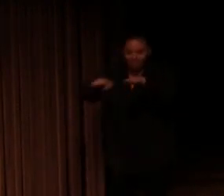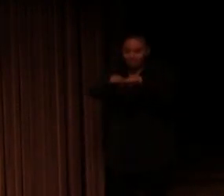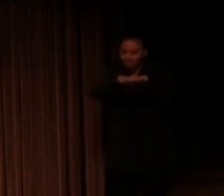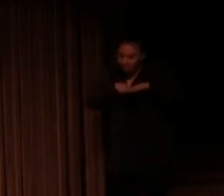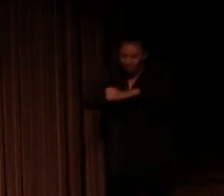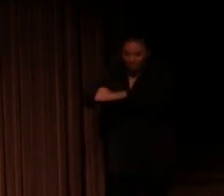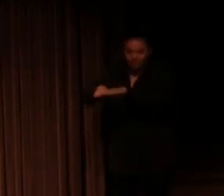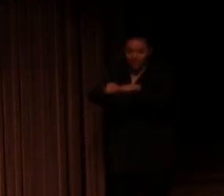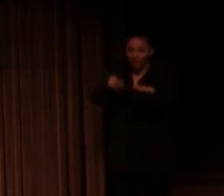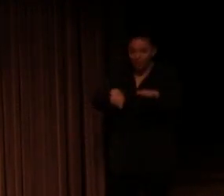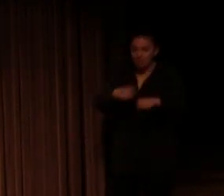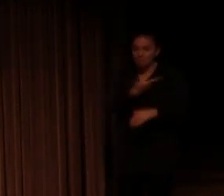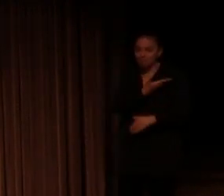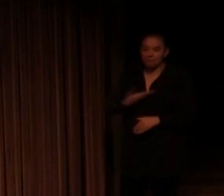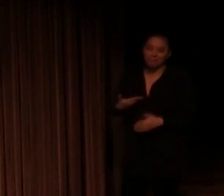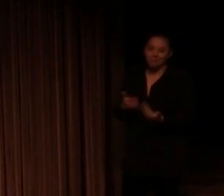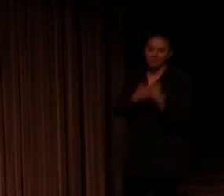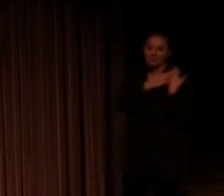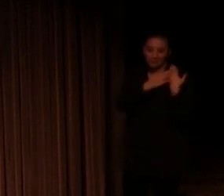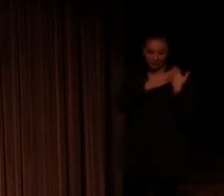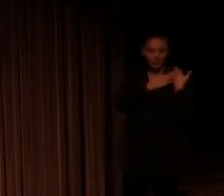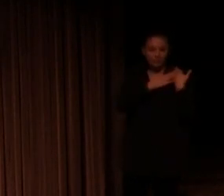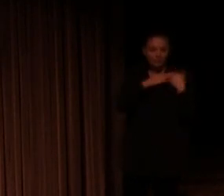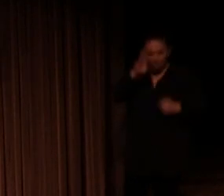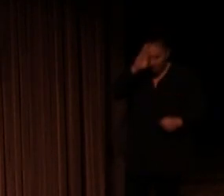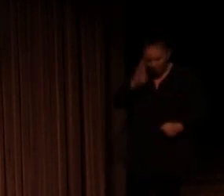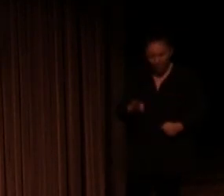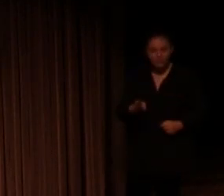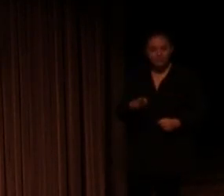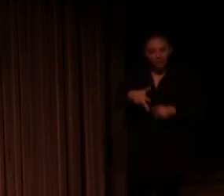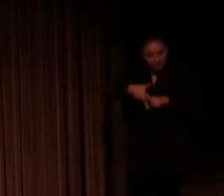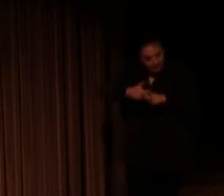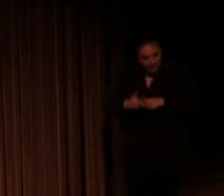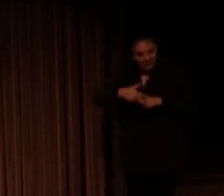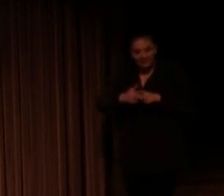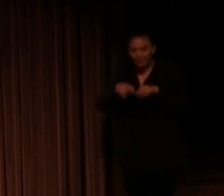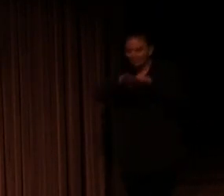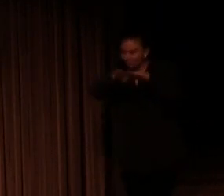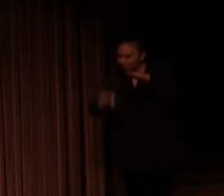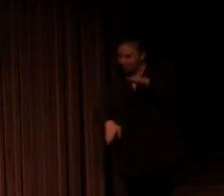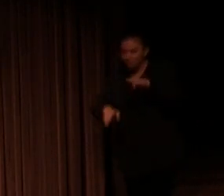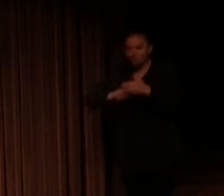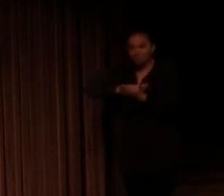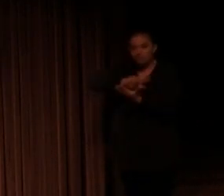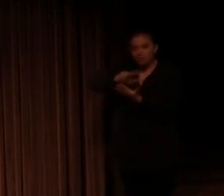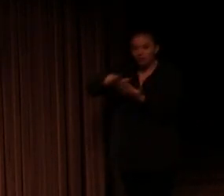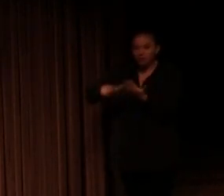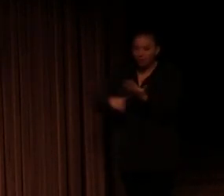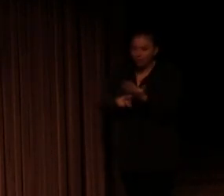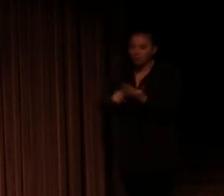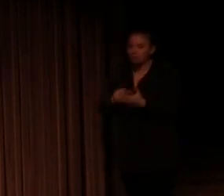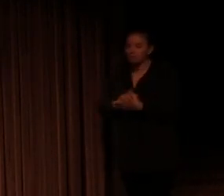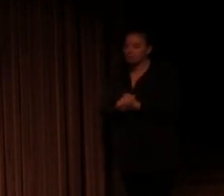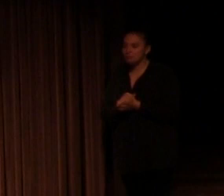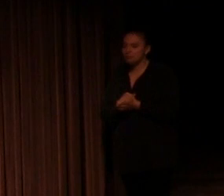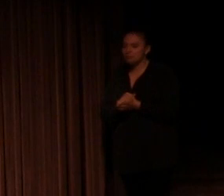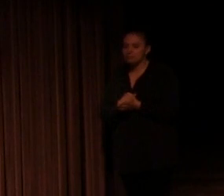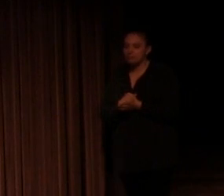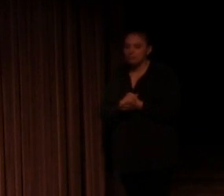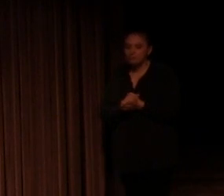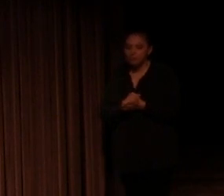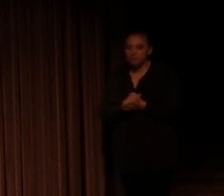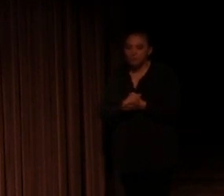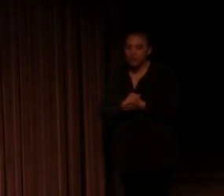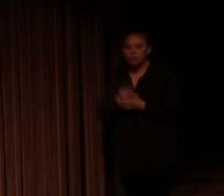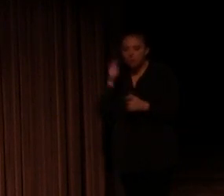público poder público é o grande ator na correção das desigualdades na diminuição das desigualdades para que a gente